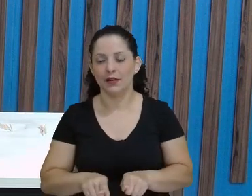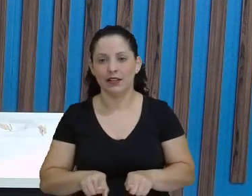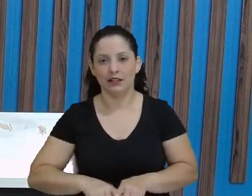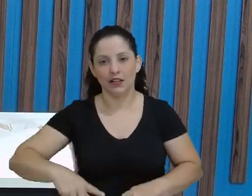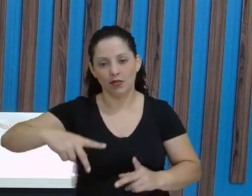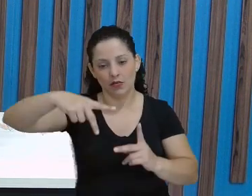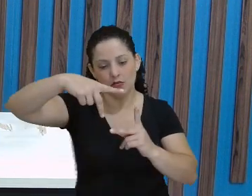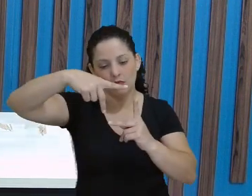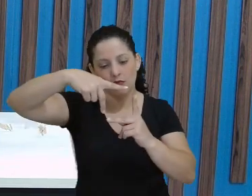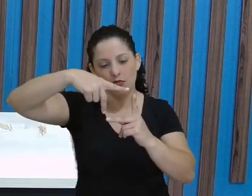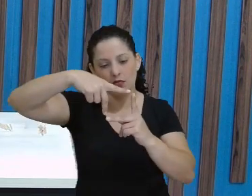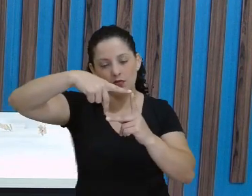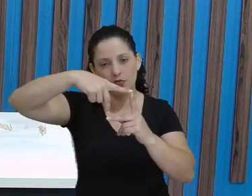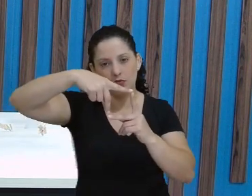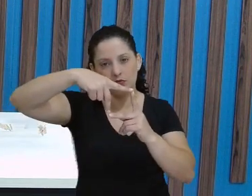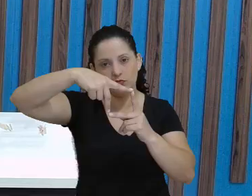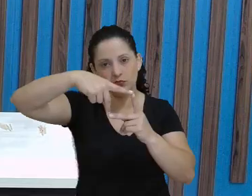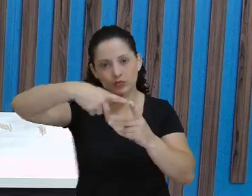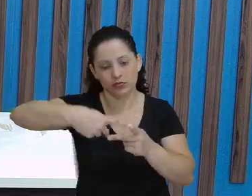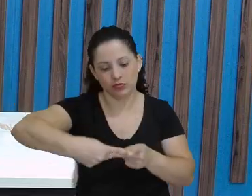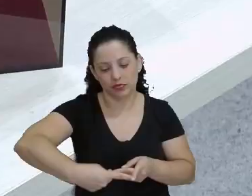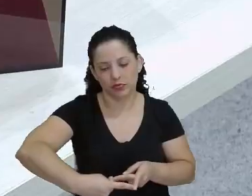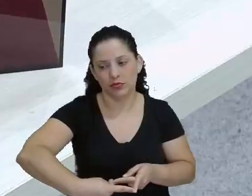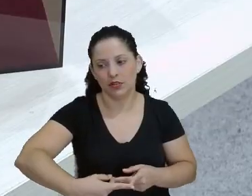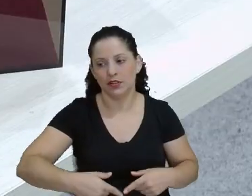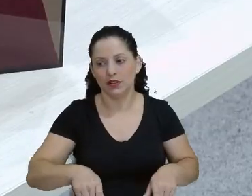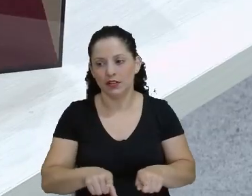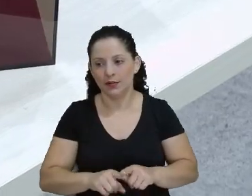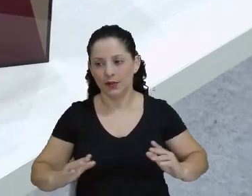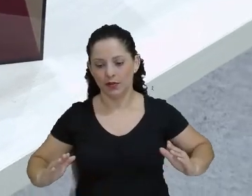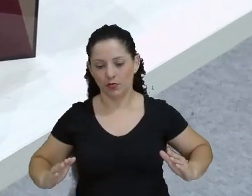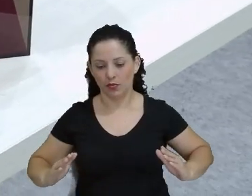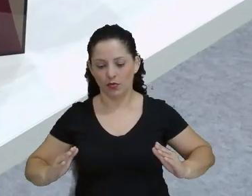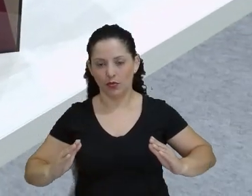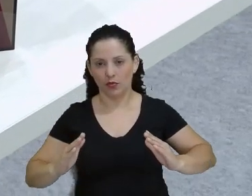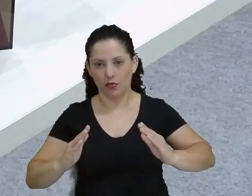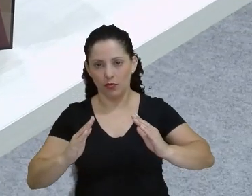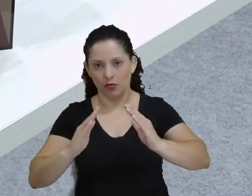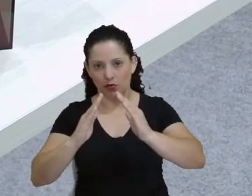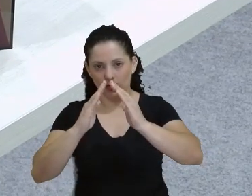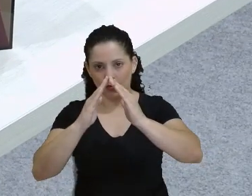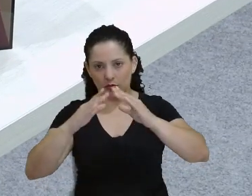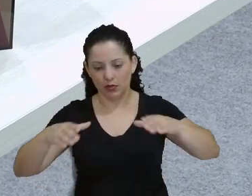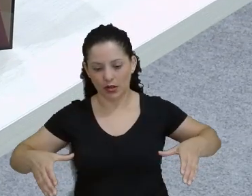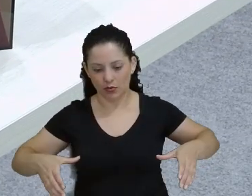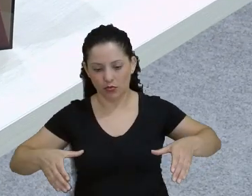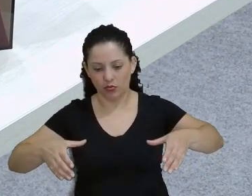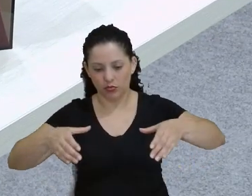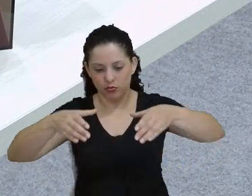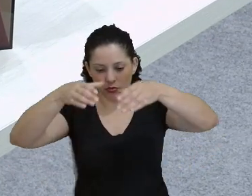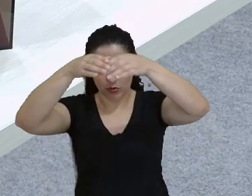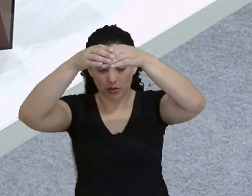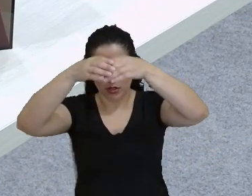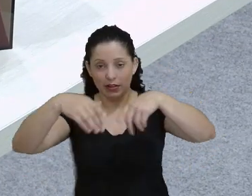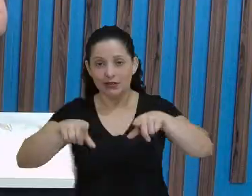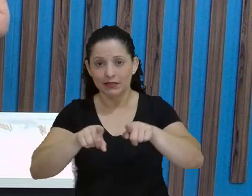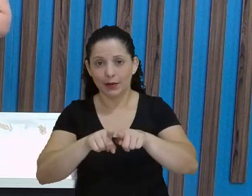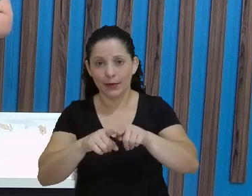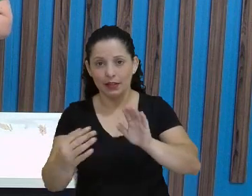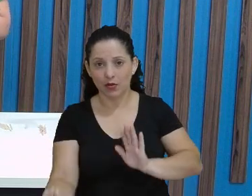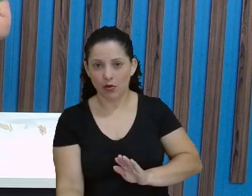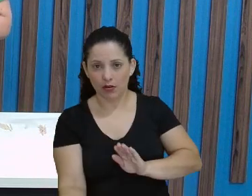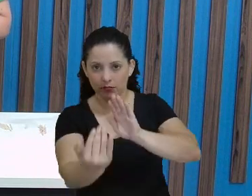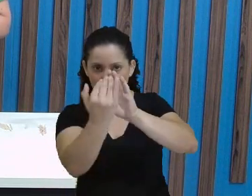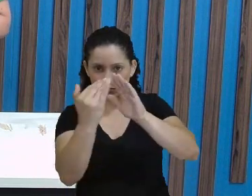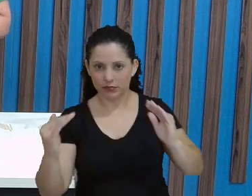cubo, de um cone e de uma pirâmide. Cada figura dessa tem